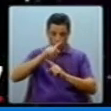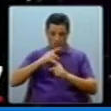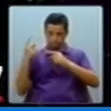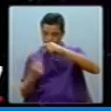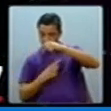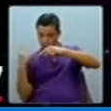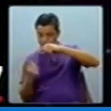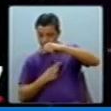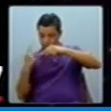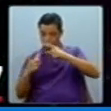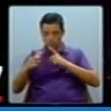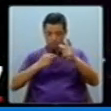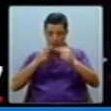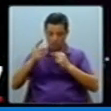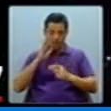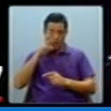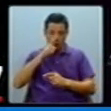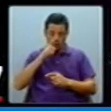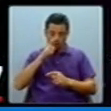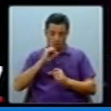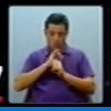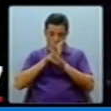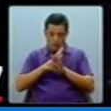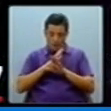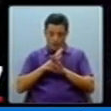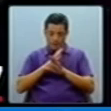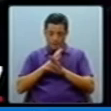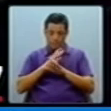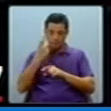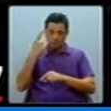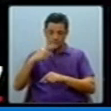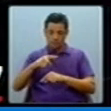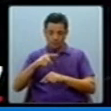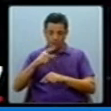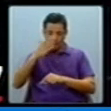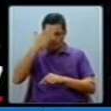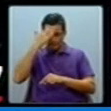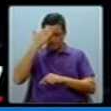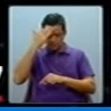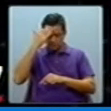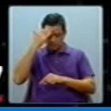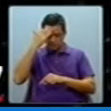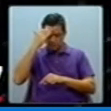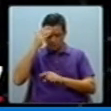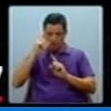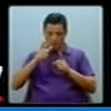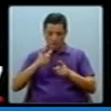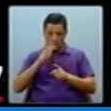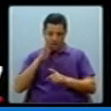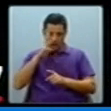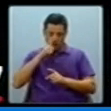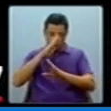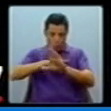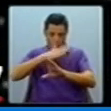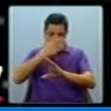portanto não recebe um calor, como é que mesmo assim tem capacidade para criar um calor desta ordem de grandeza e